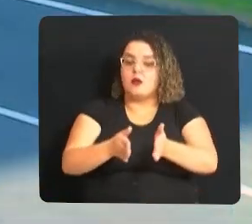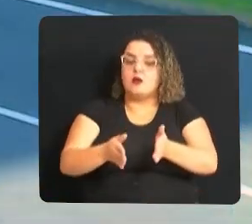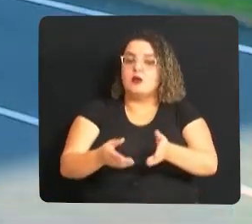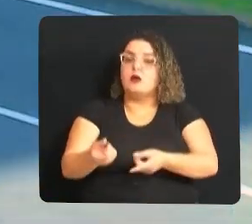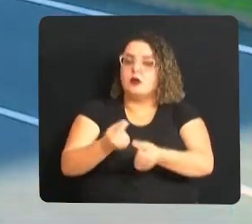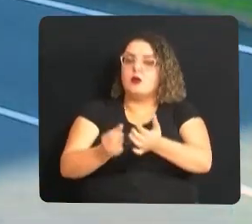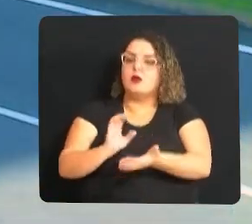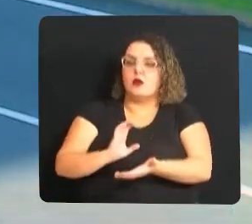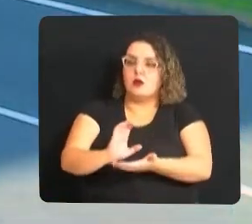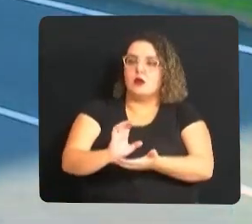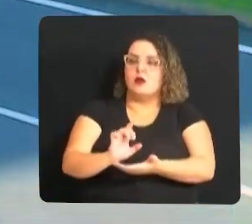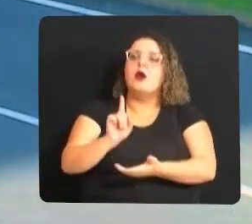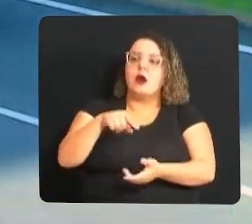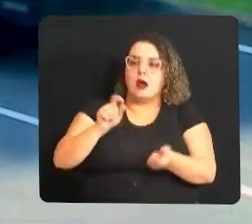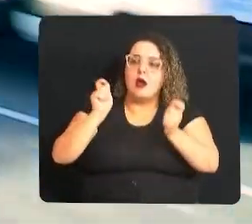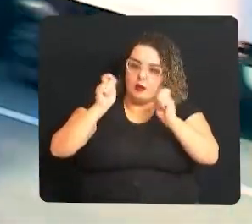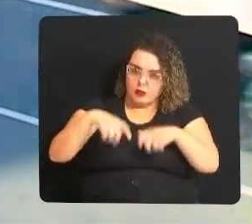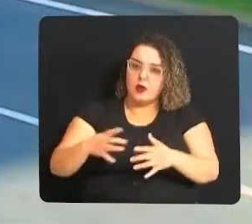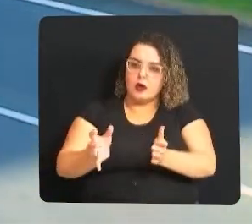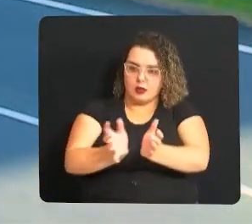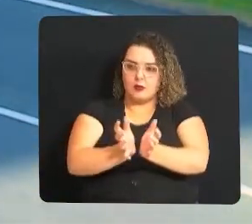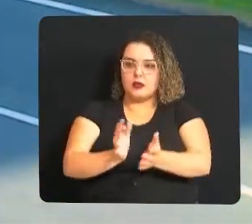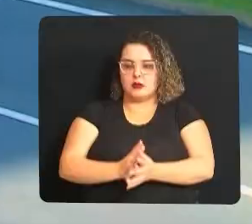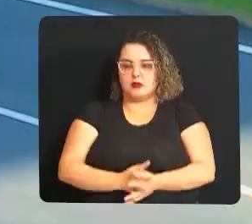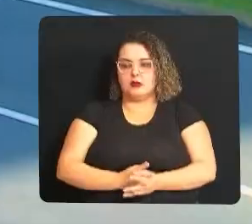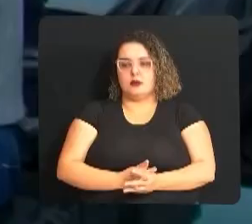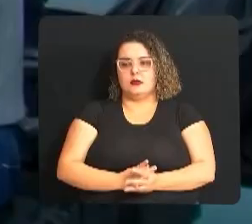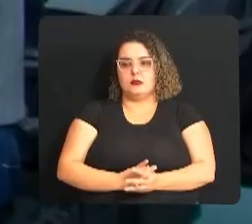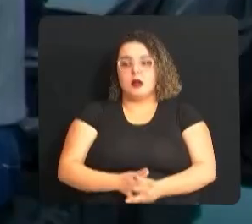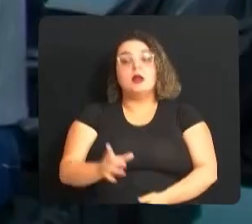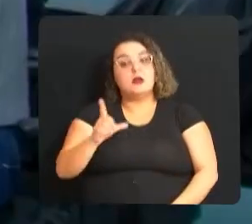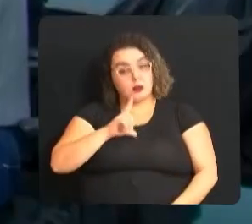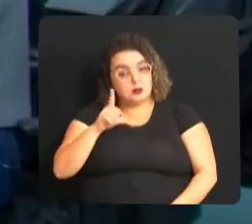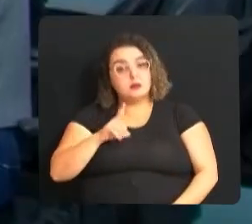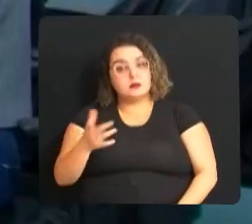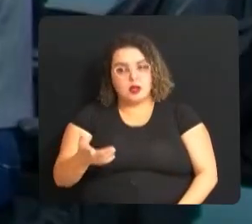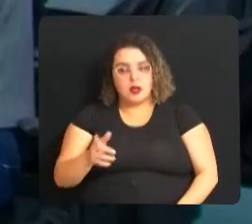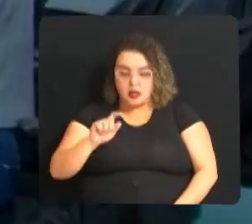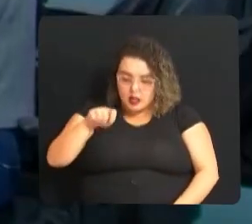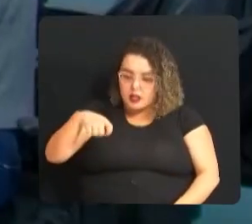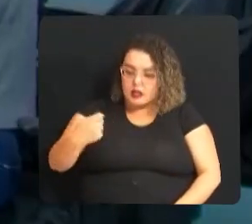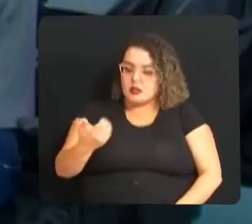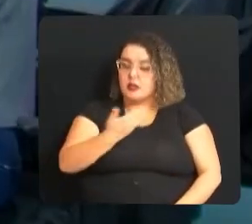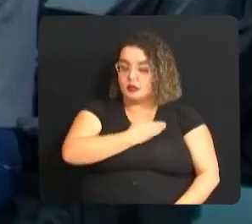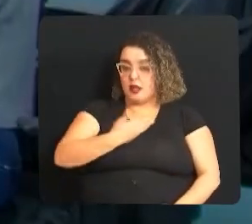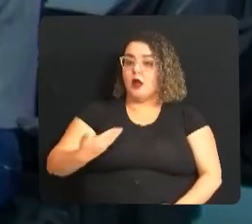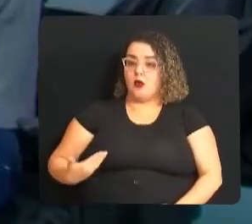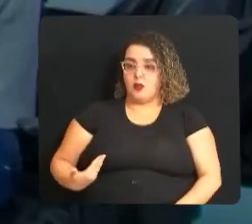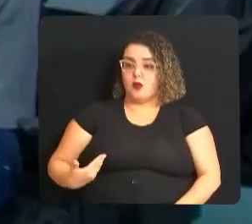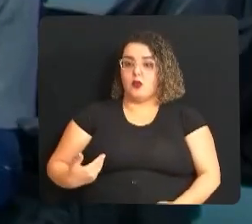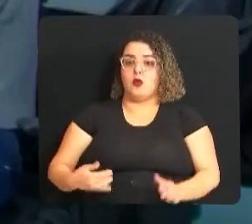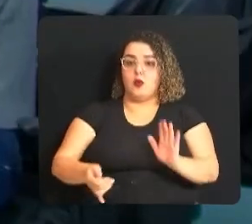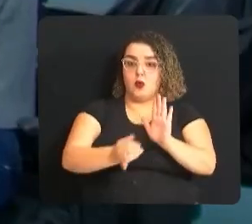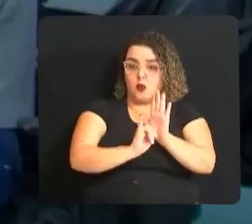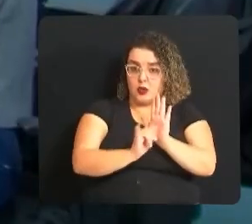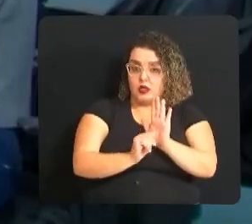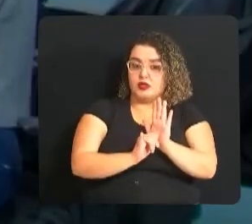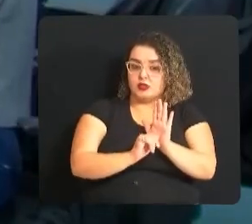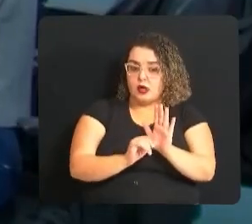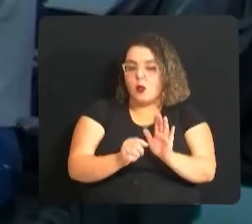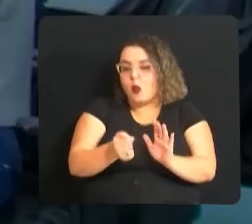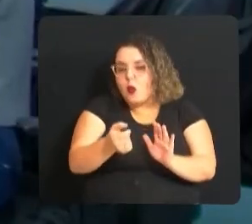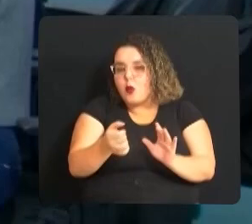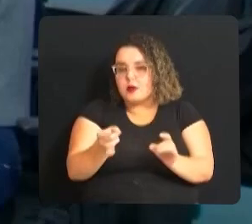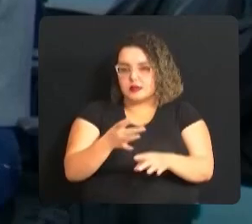e investimentos é uma competência da comissão. Então existe essa sinalização do governo, o edital está para